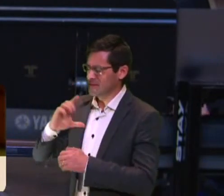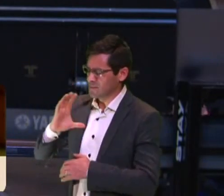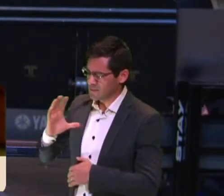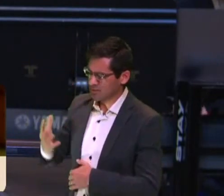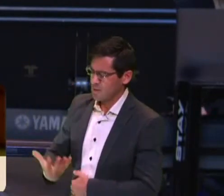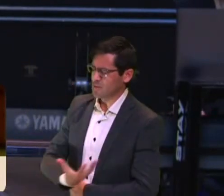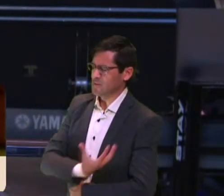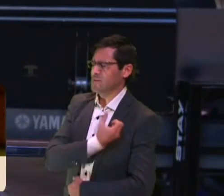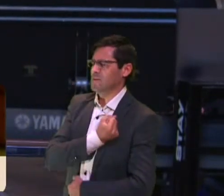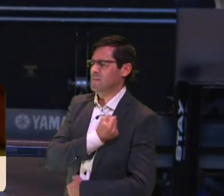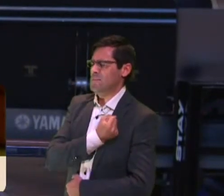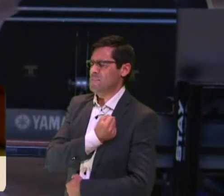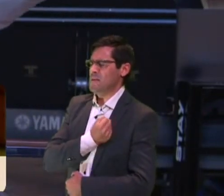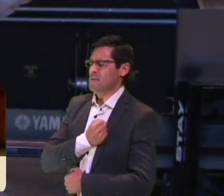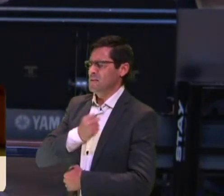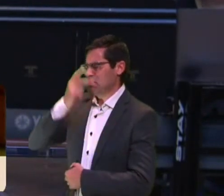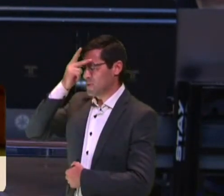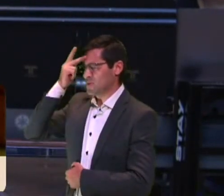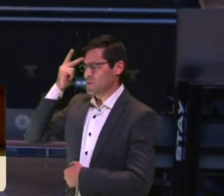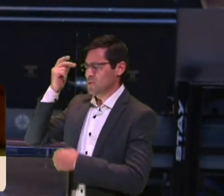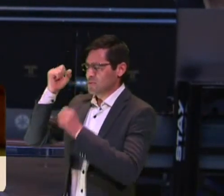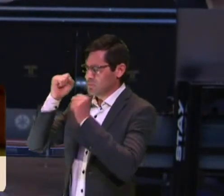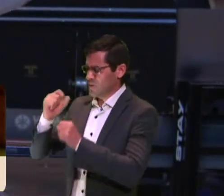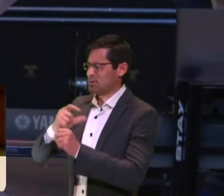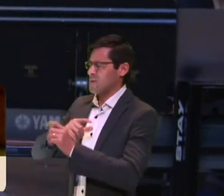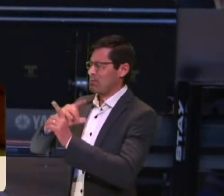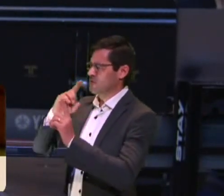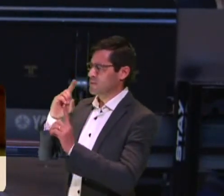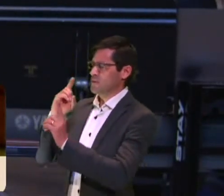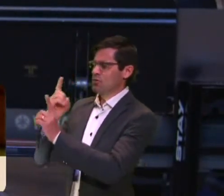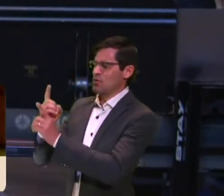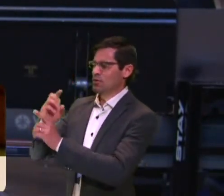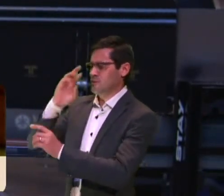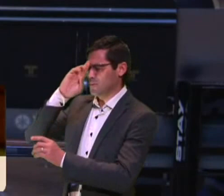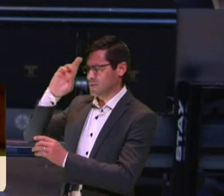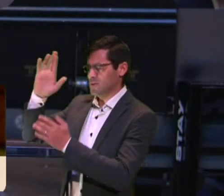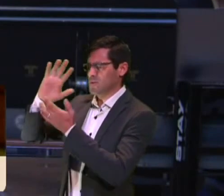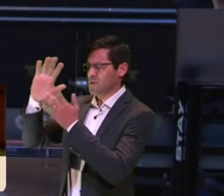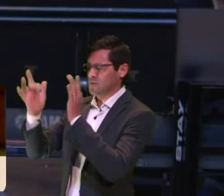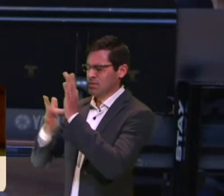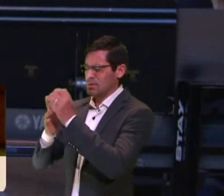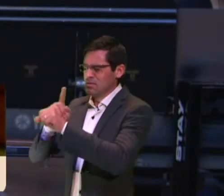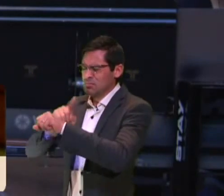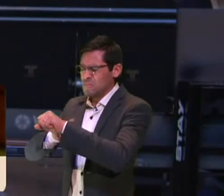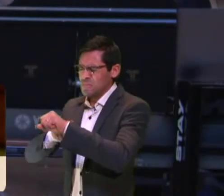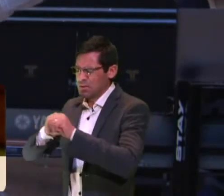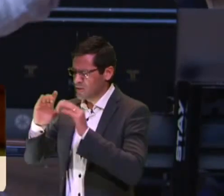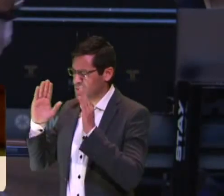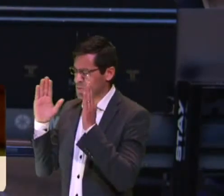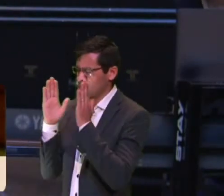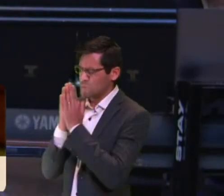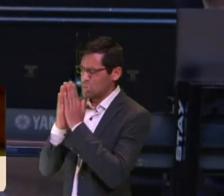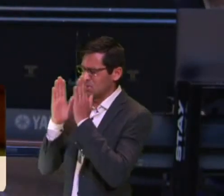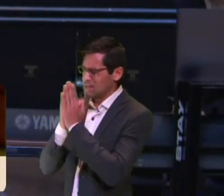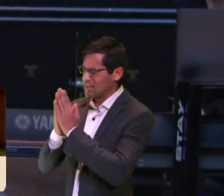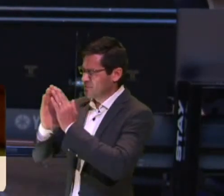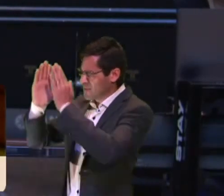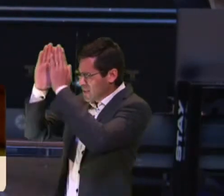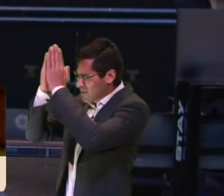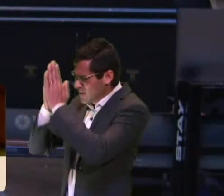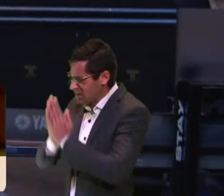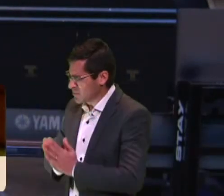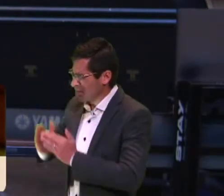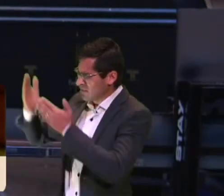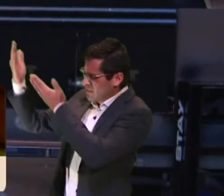pessoas tenham um encontro com Jesus. Enquanto nós oramos, enquanto te adoramos, vem, Espírito de Deus,